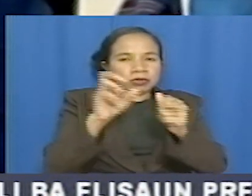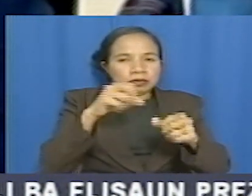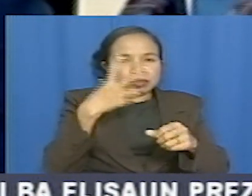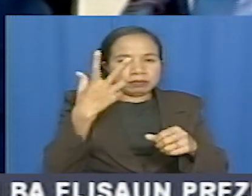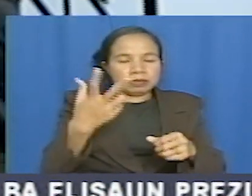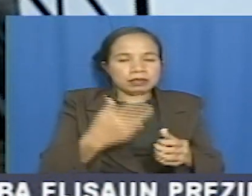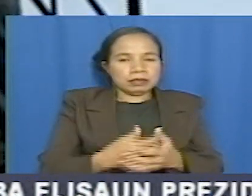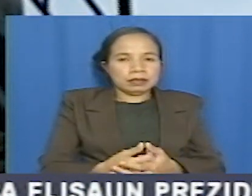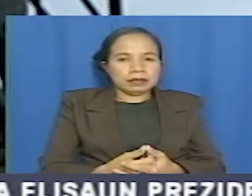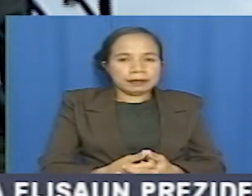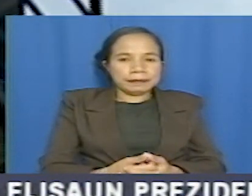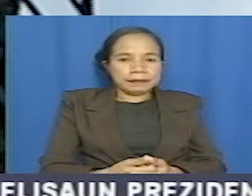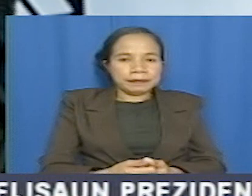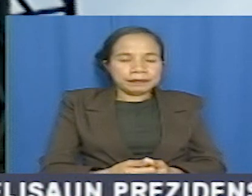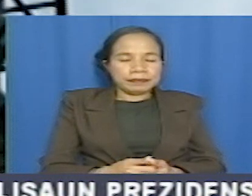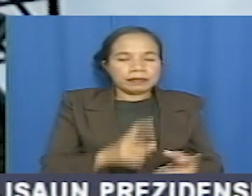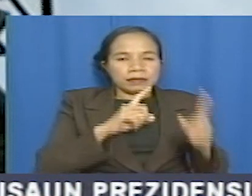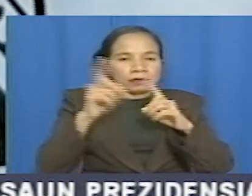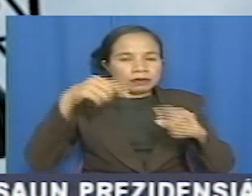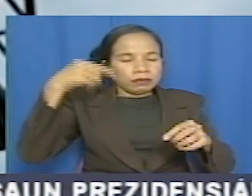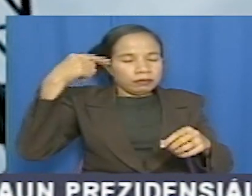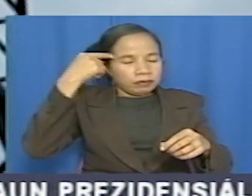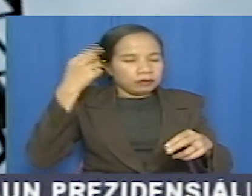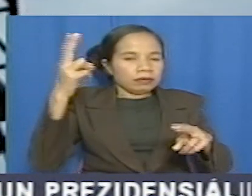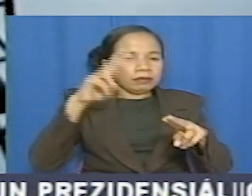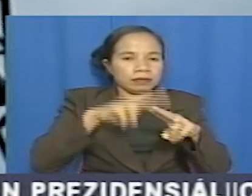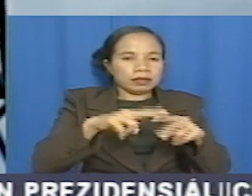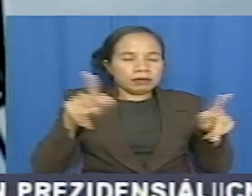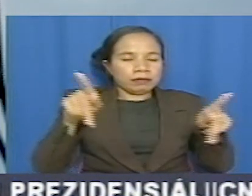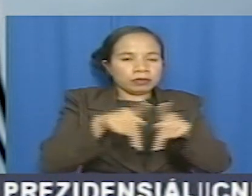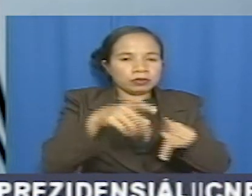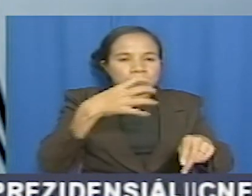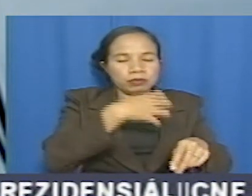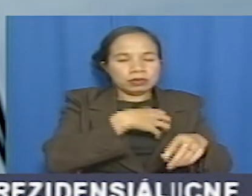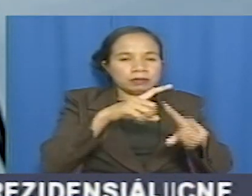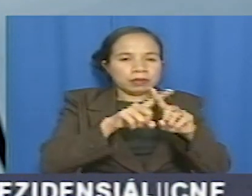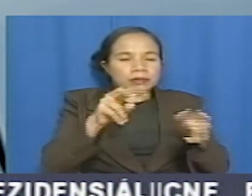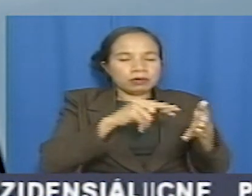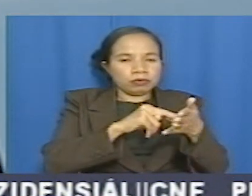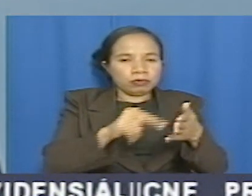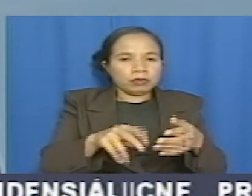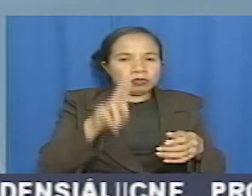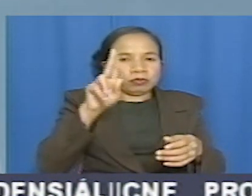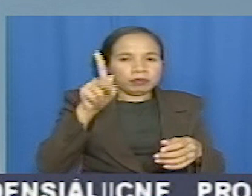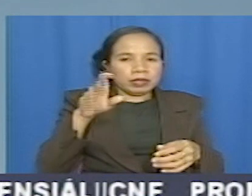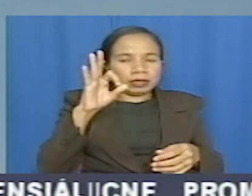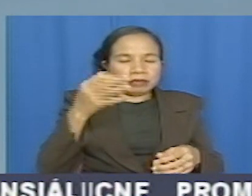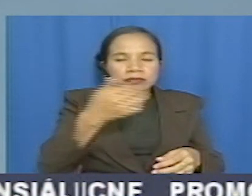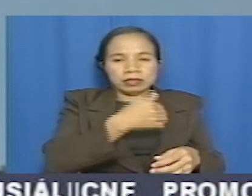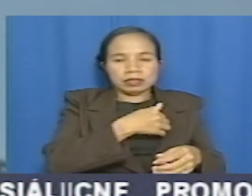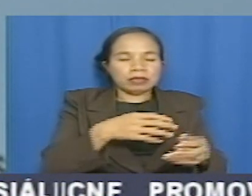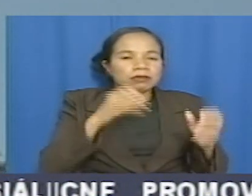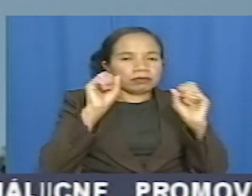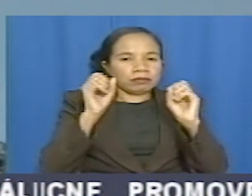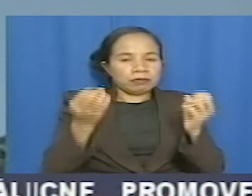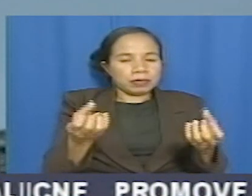frontera. Nia preocupa, governo aumenta ona posto polícia, mas bem número membro UPF Sira ser dauk